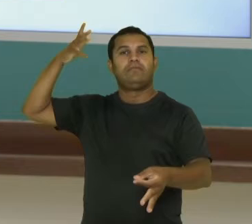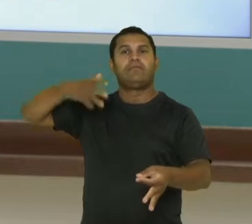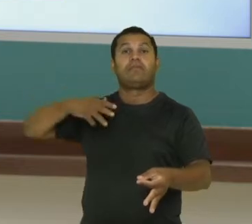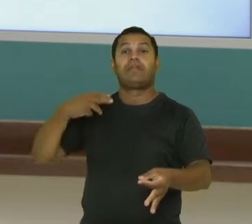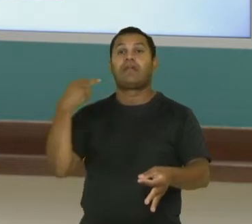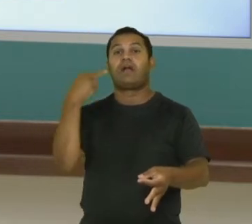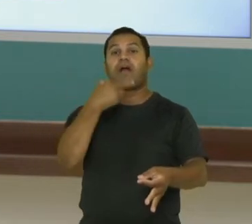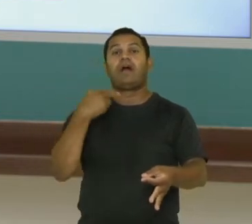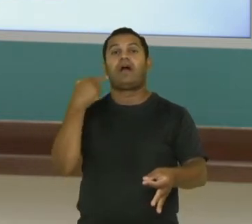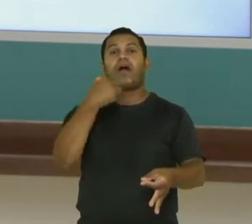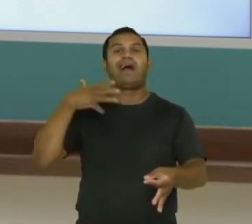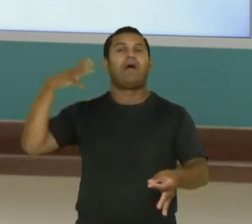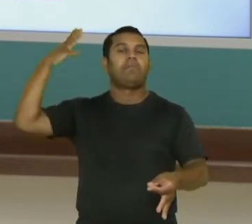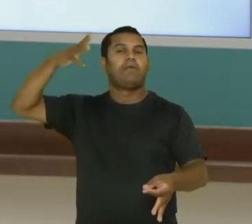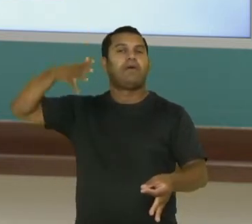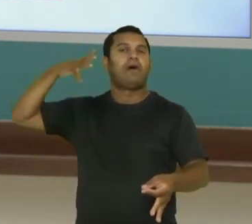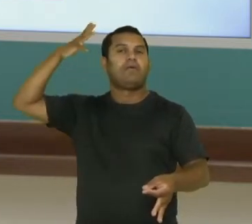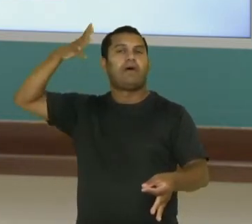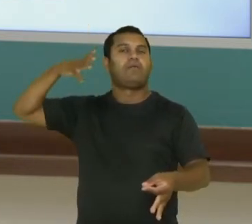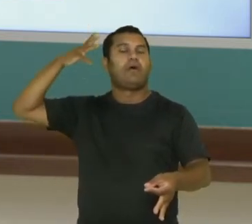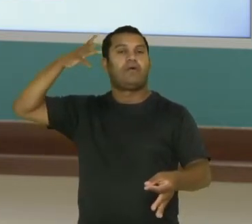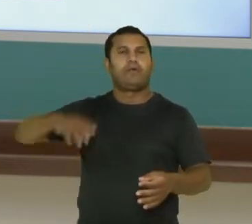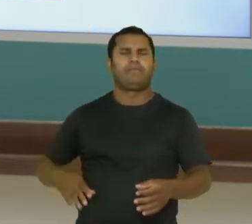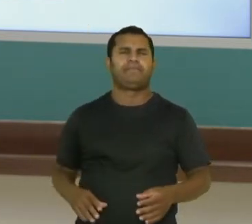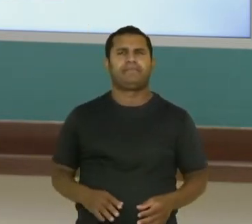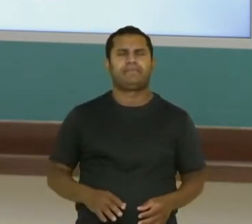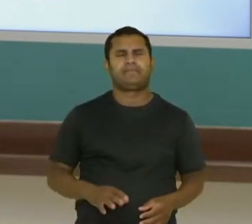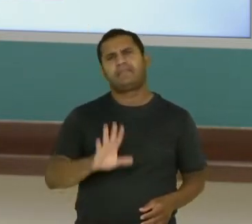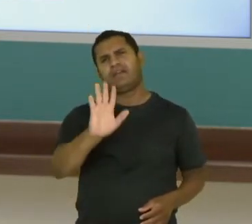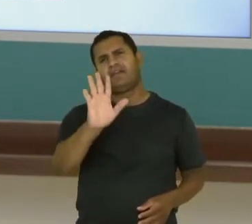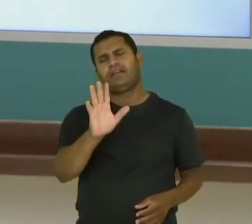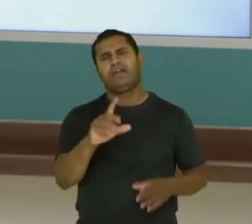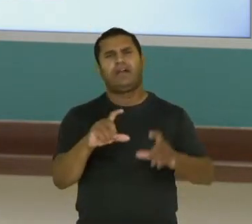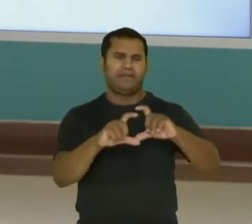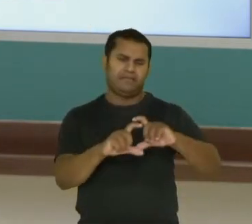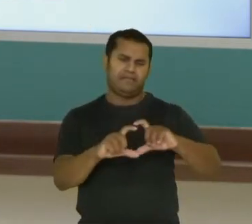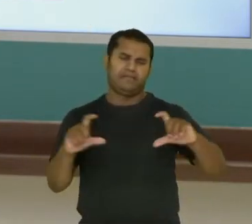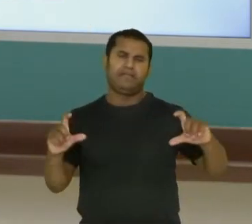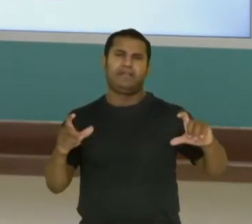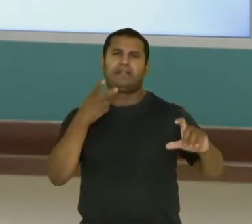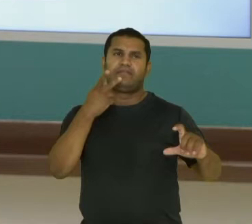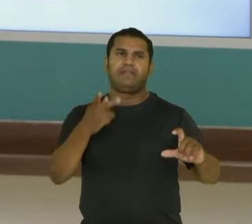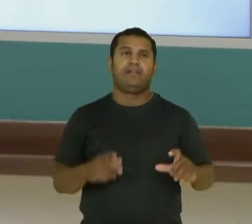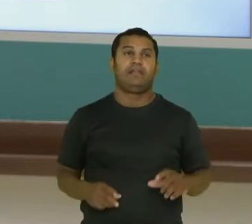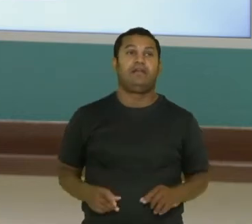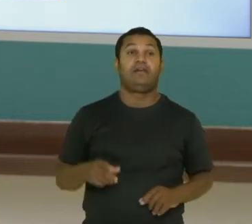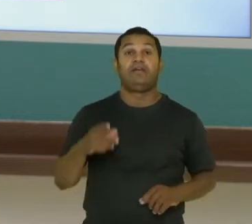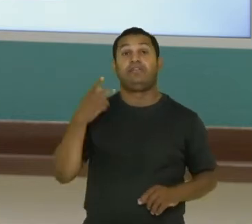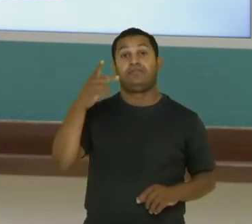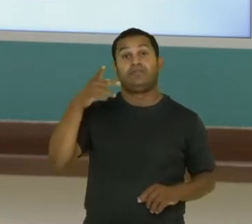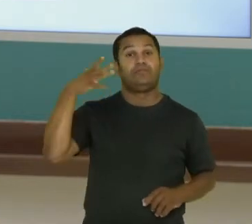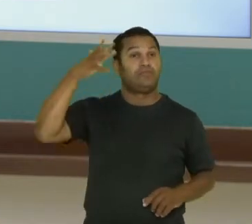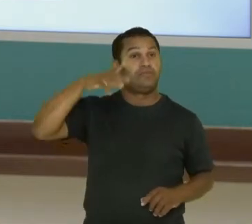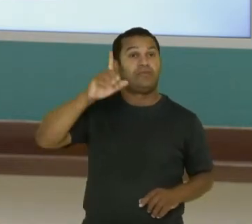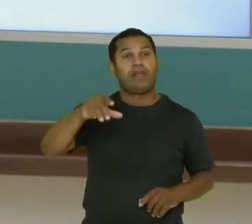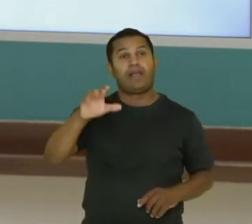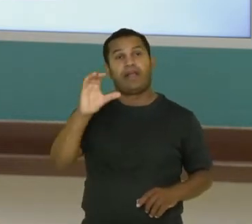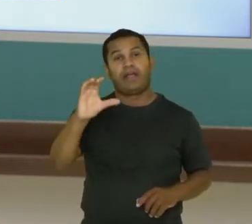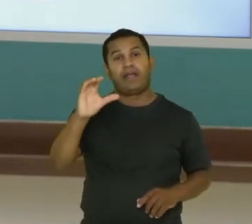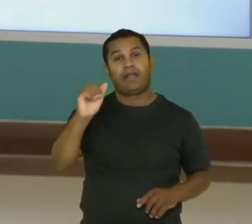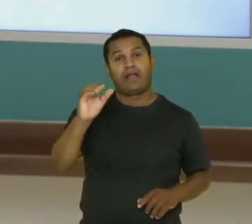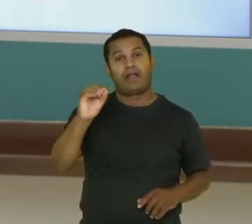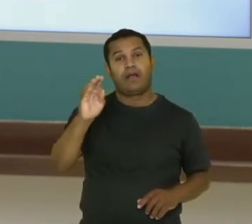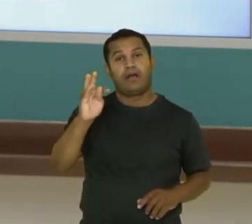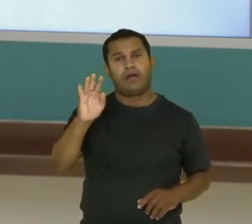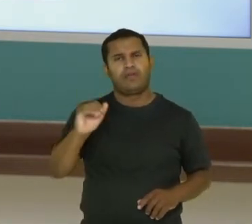pra gente, essa frase, seu discurso era caótico. O que está dizendo? Seu discurso era mal organizado, bagunçado. Mas então veja, o